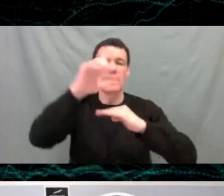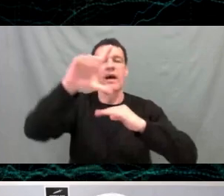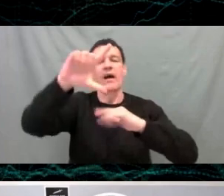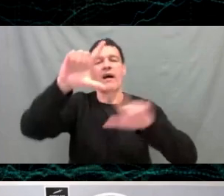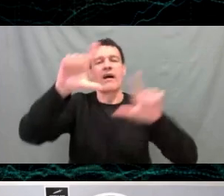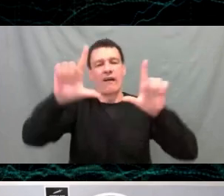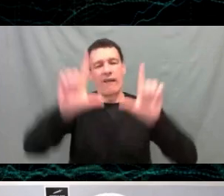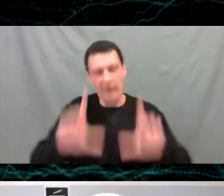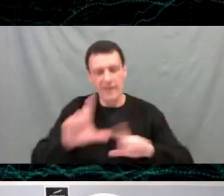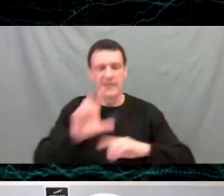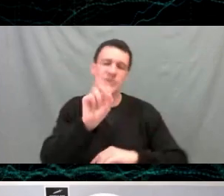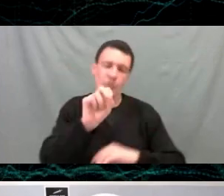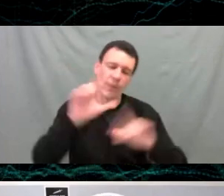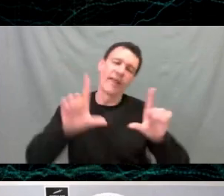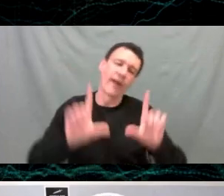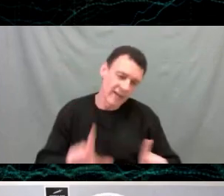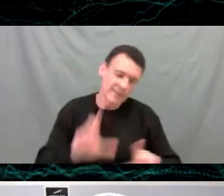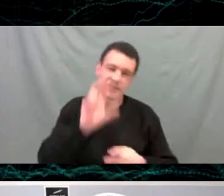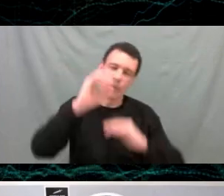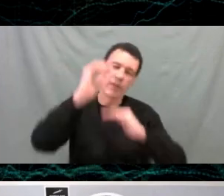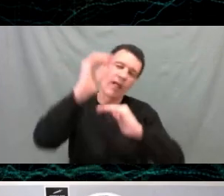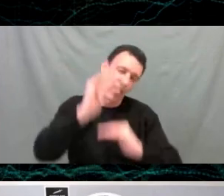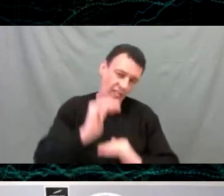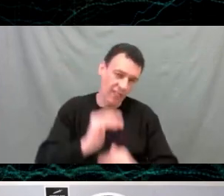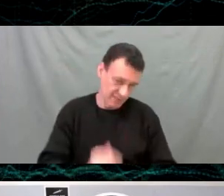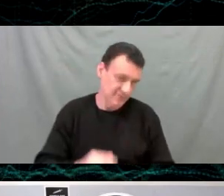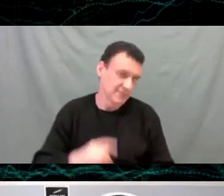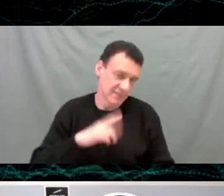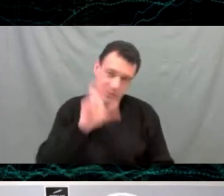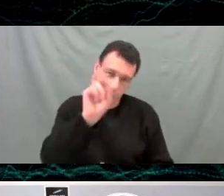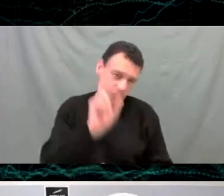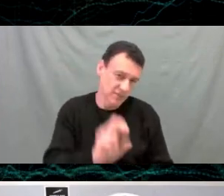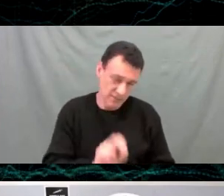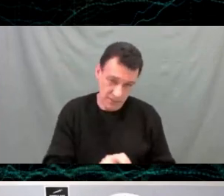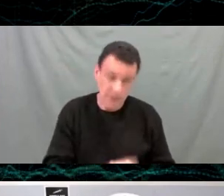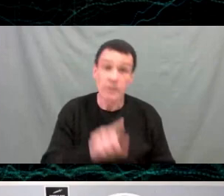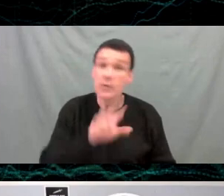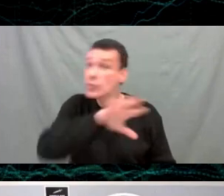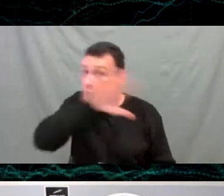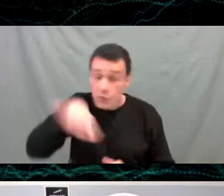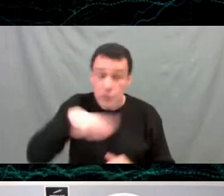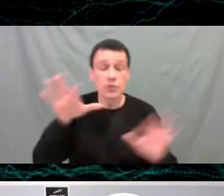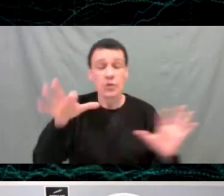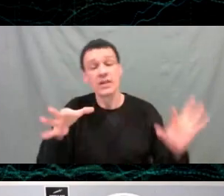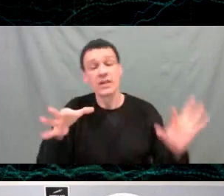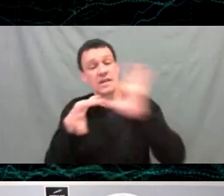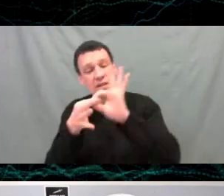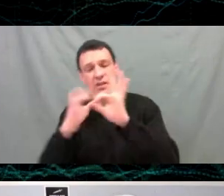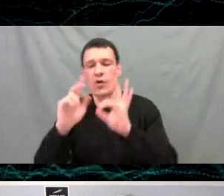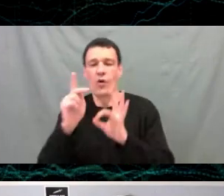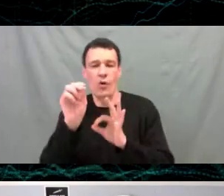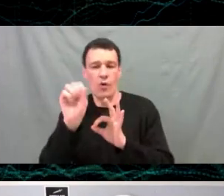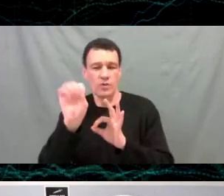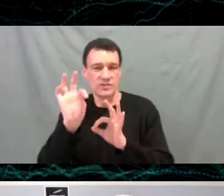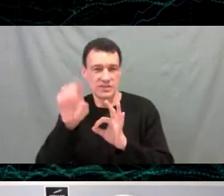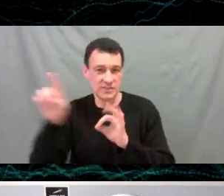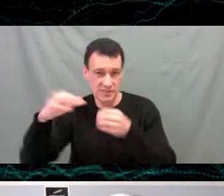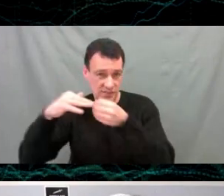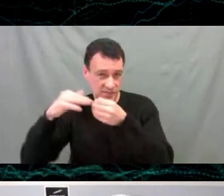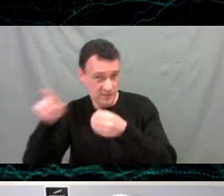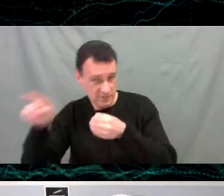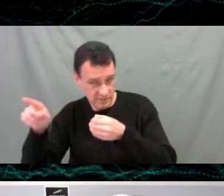Então, tudo isso daqui está vindo através de um template que está associado ao host Zabbix Server. Ó, configuration. Eu vou